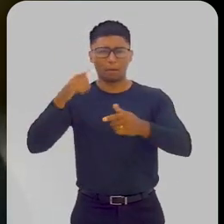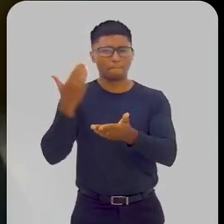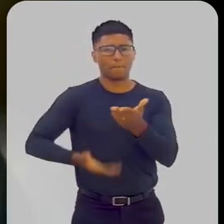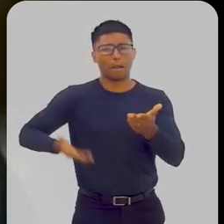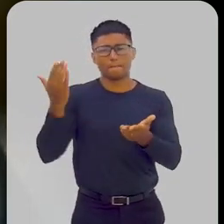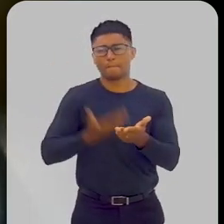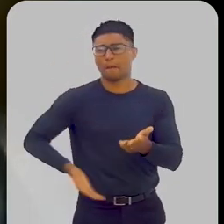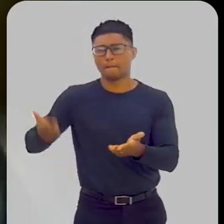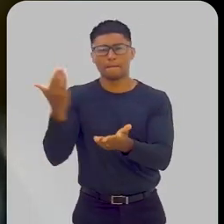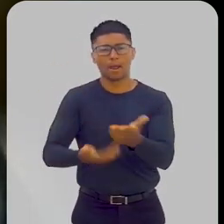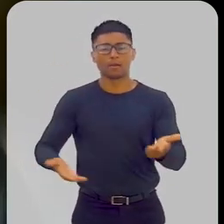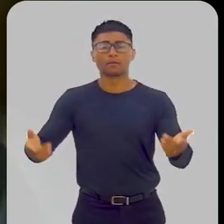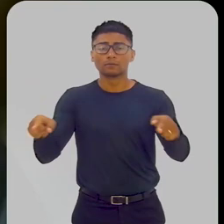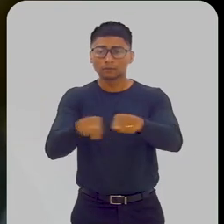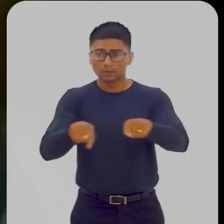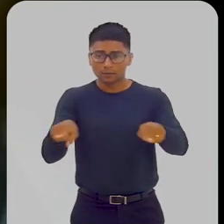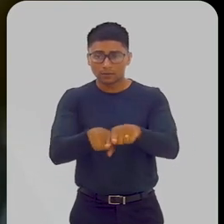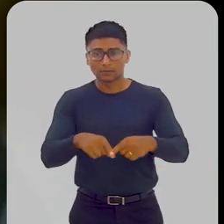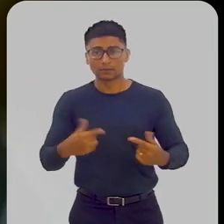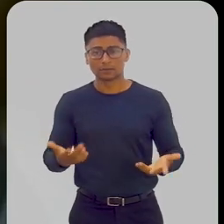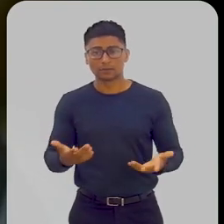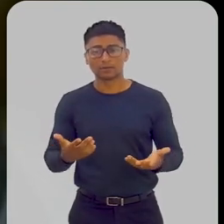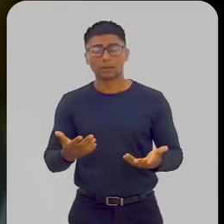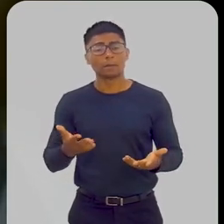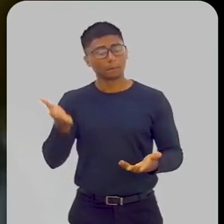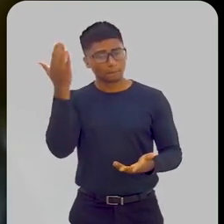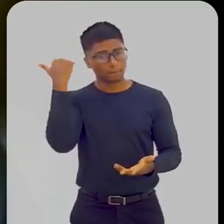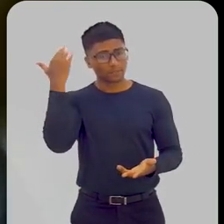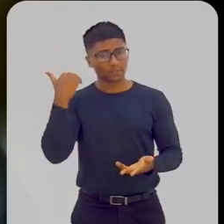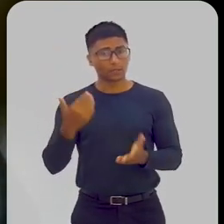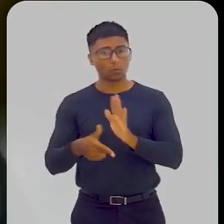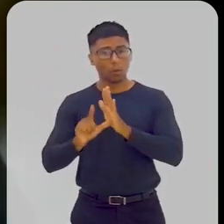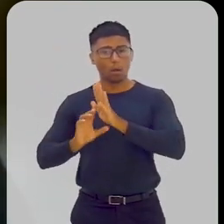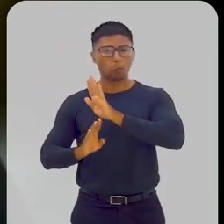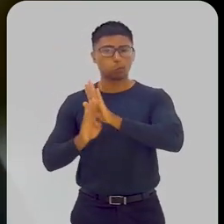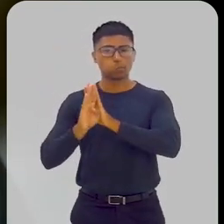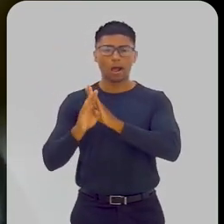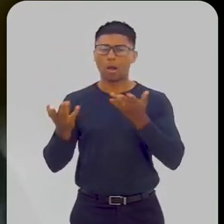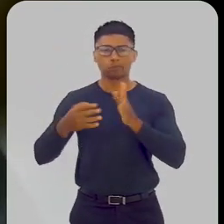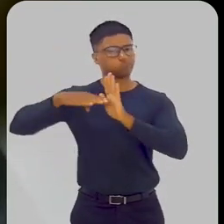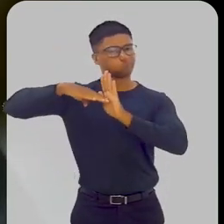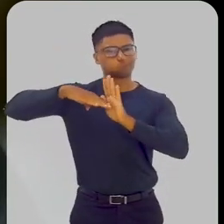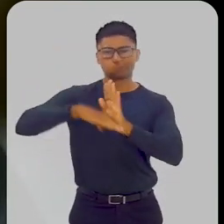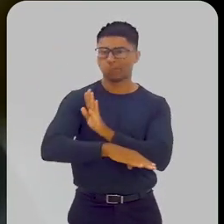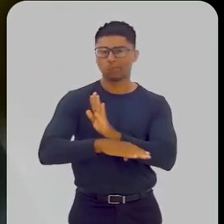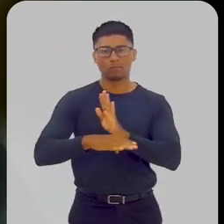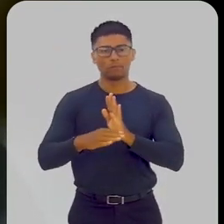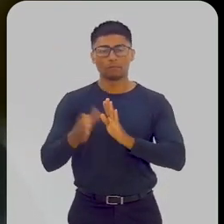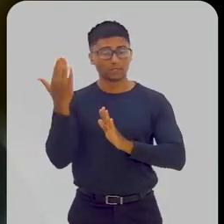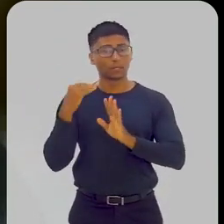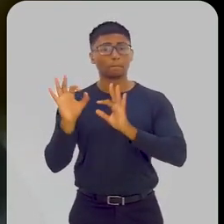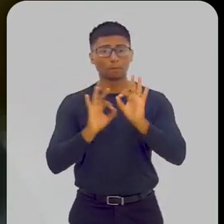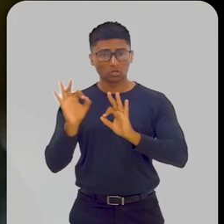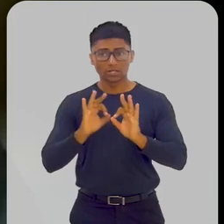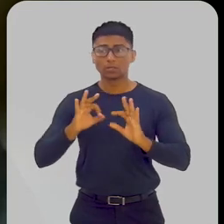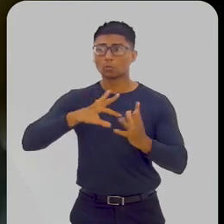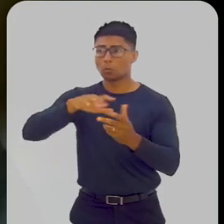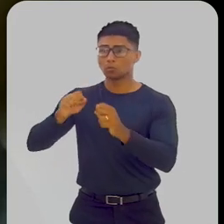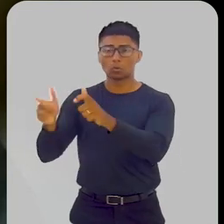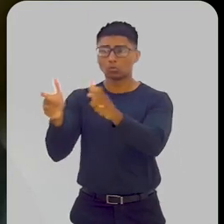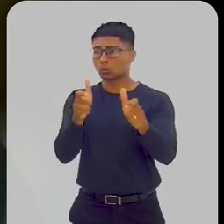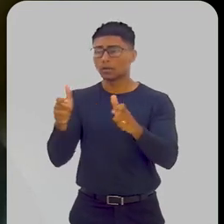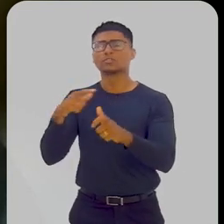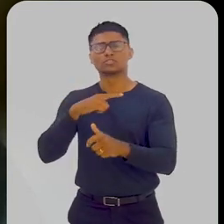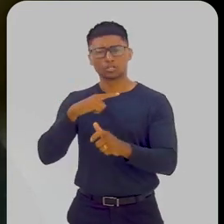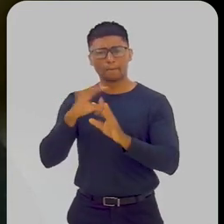engenheiros e também perdeu sua capacidade internacional, onde vinha ganhando protagonismo cada vez mais, desenvolvendo projetos no mundo